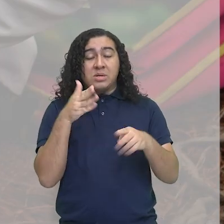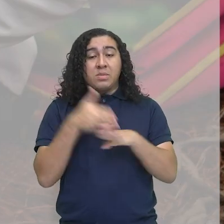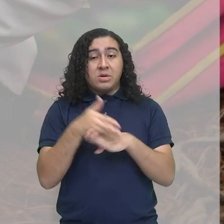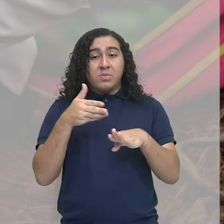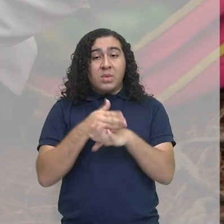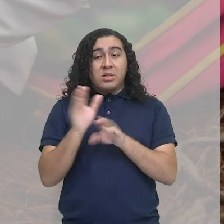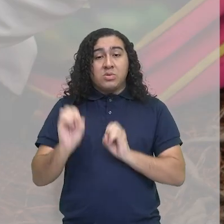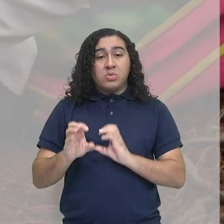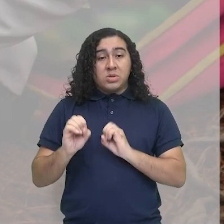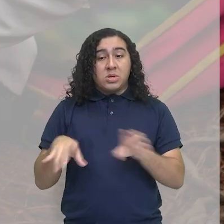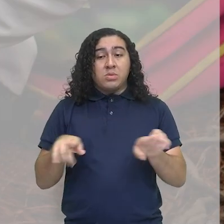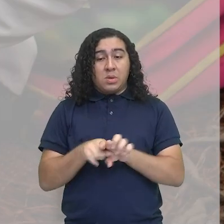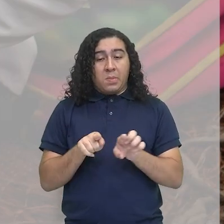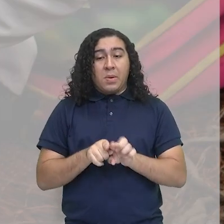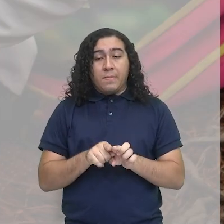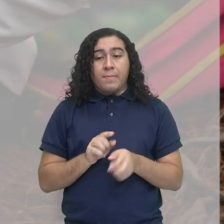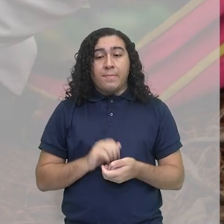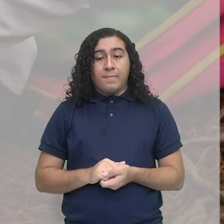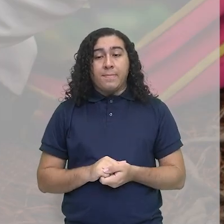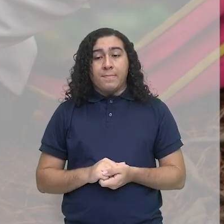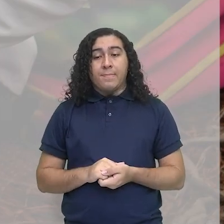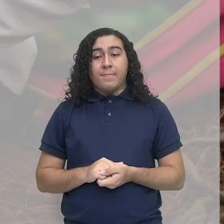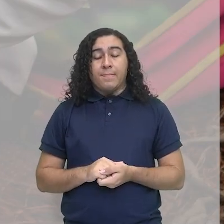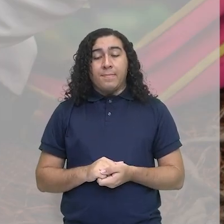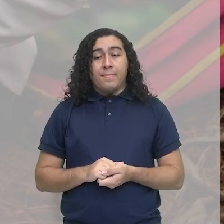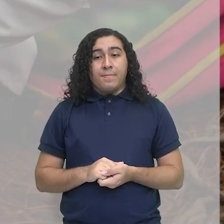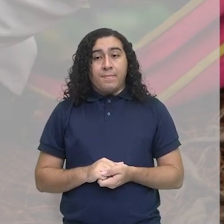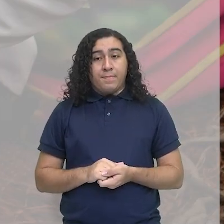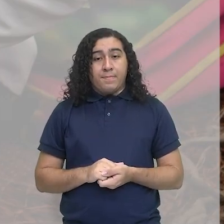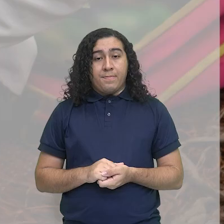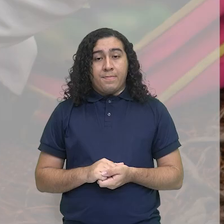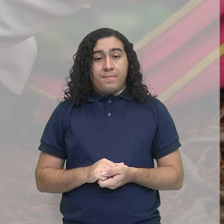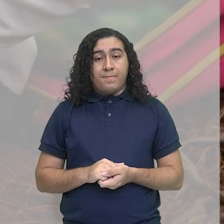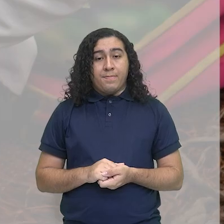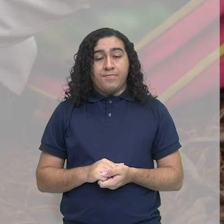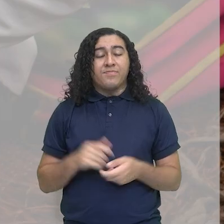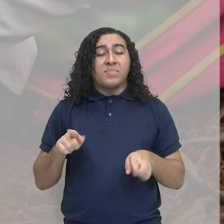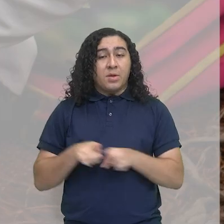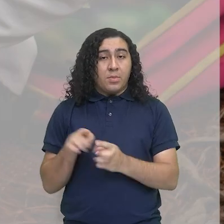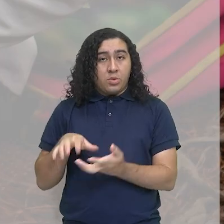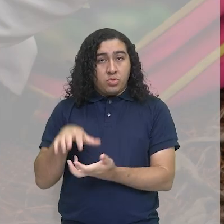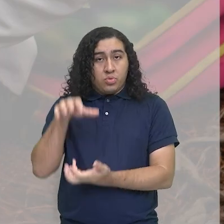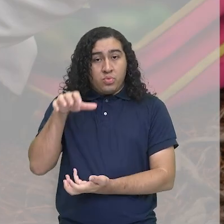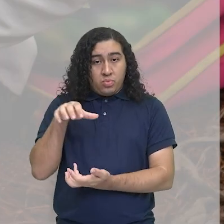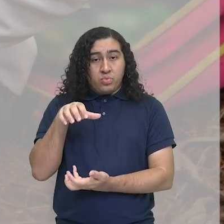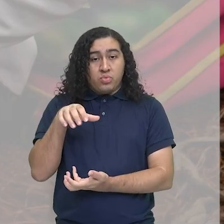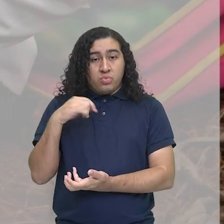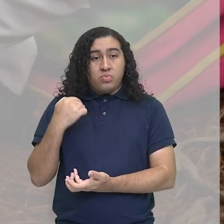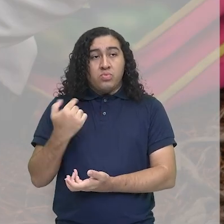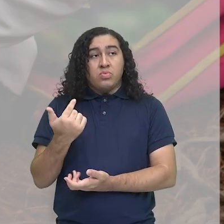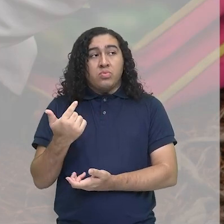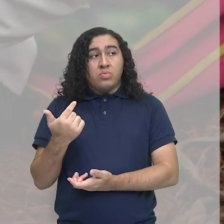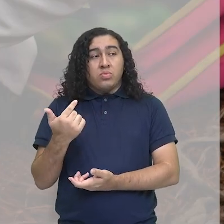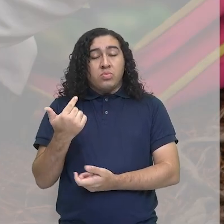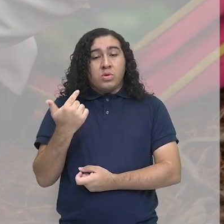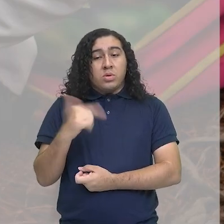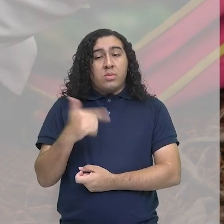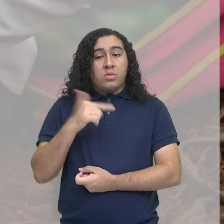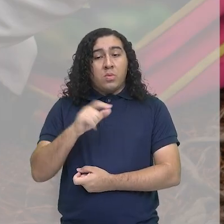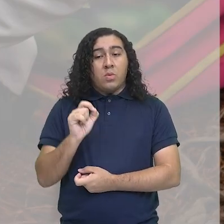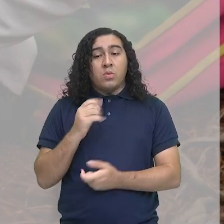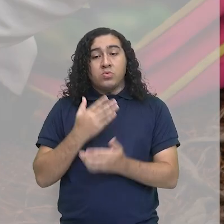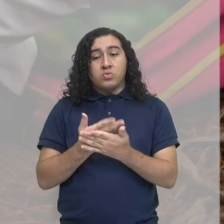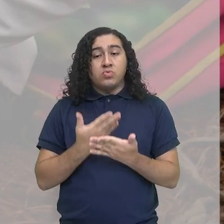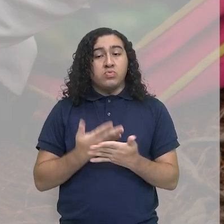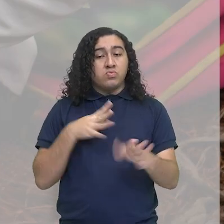jovem, com relação a acesso, principalmente, né, e mesmo adultos, né, que não têm o seu estudo